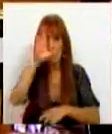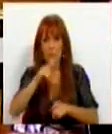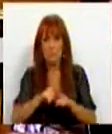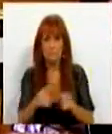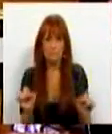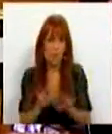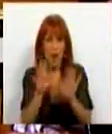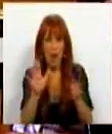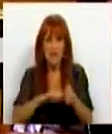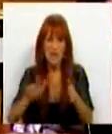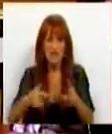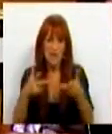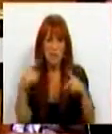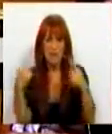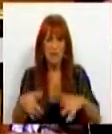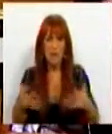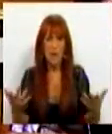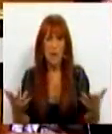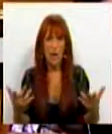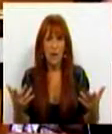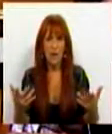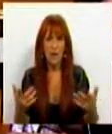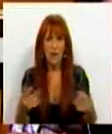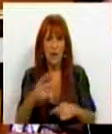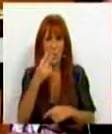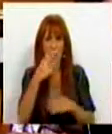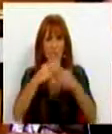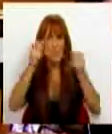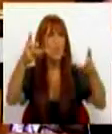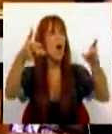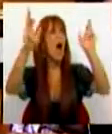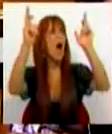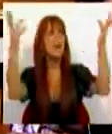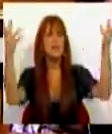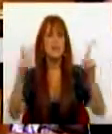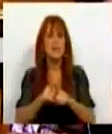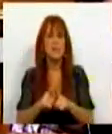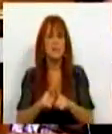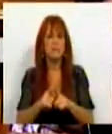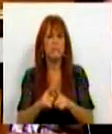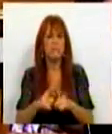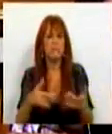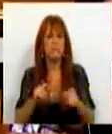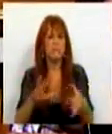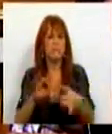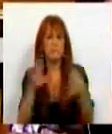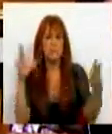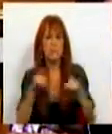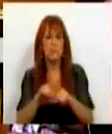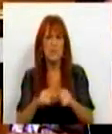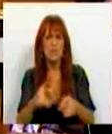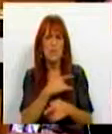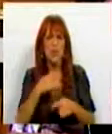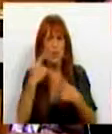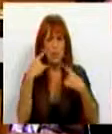pela evidência científica disponível, que o fumo ao ar livre não contunde com questões de saúde